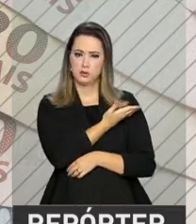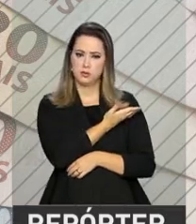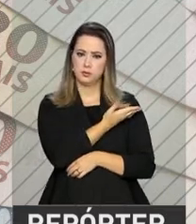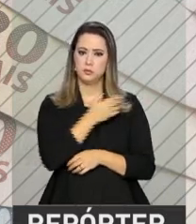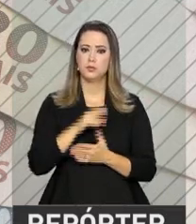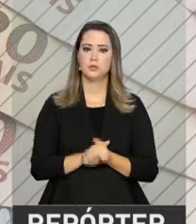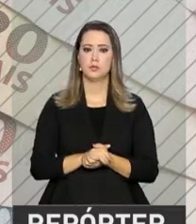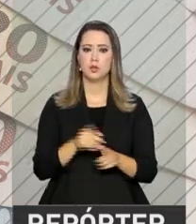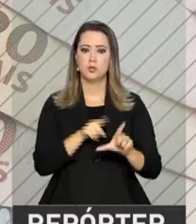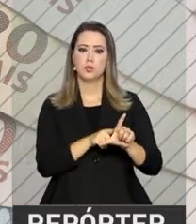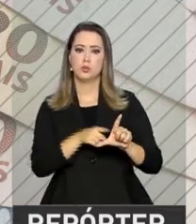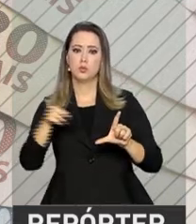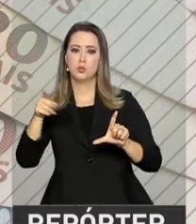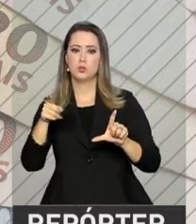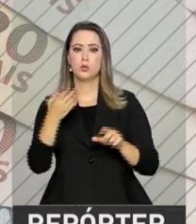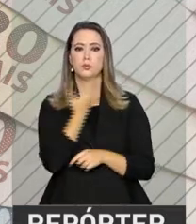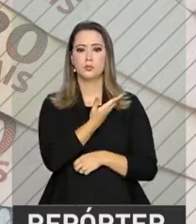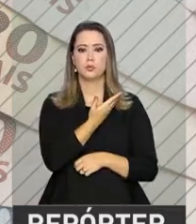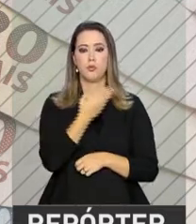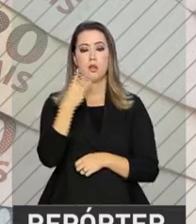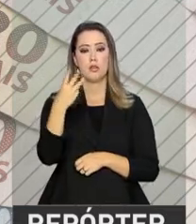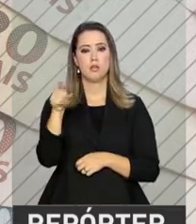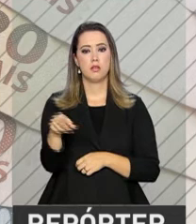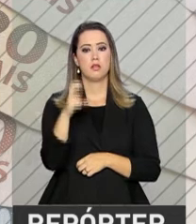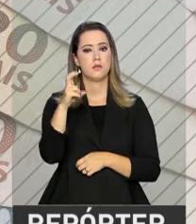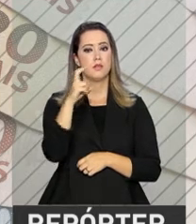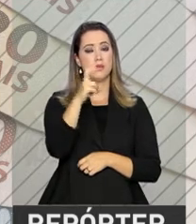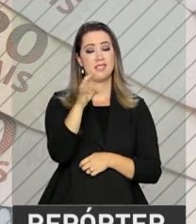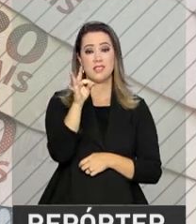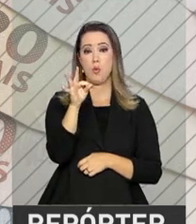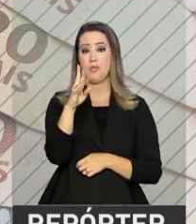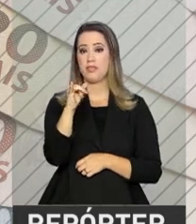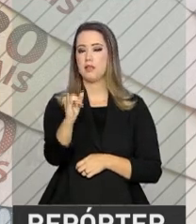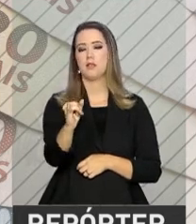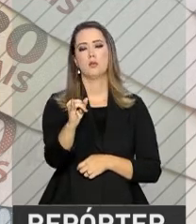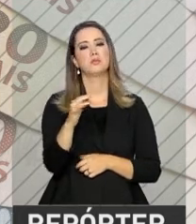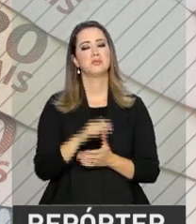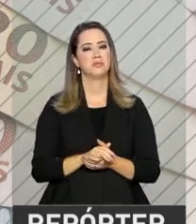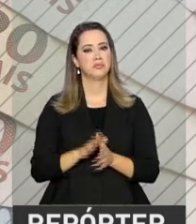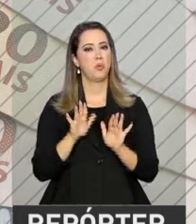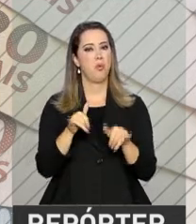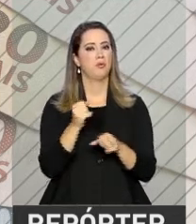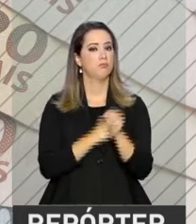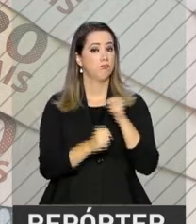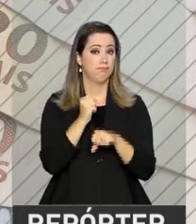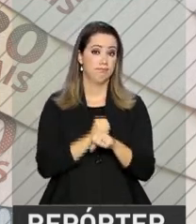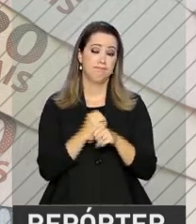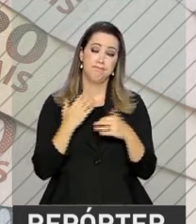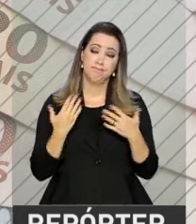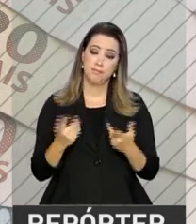2016 para 3 trilhões e 550 bilhões de reais no fim do ano passado